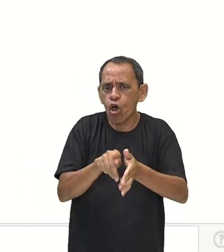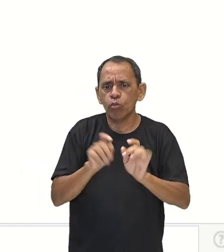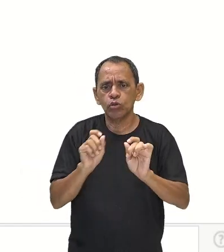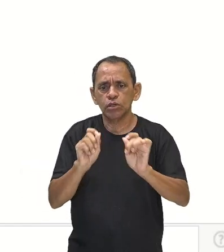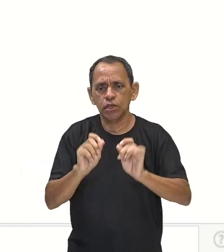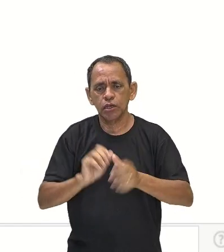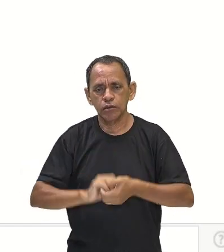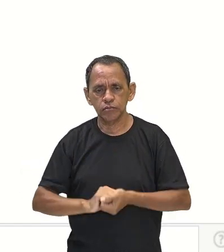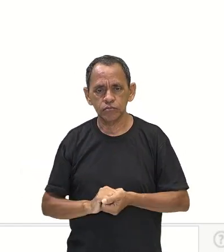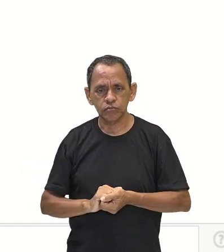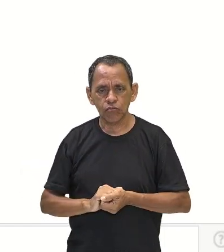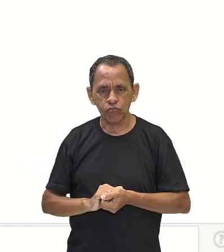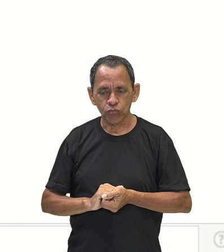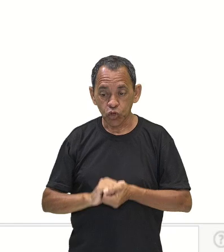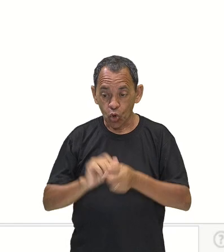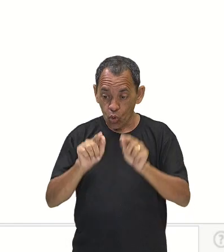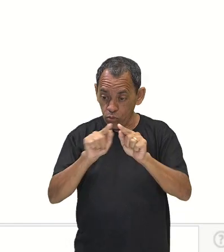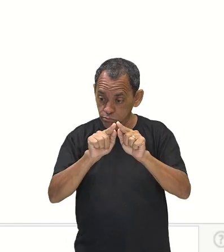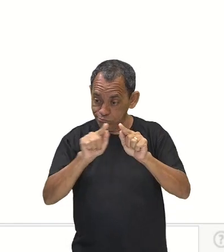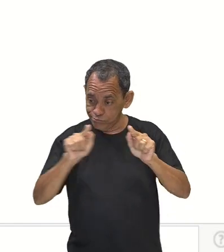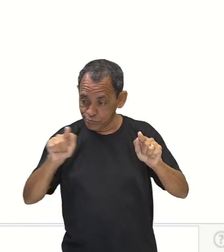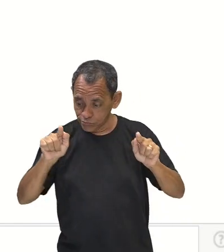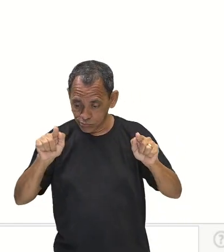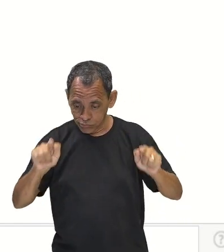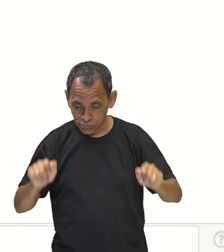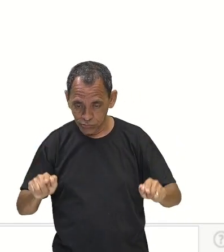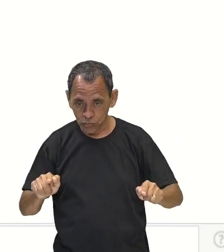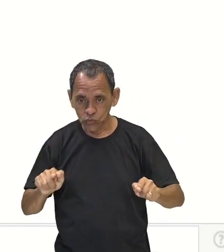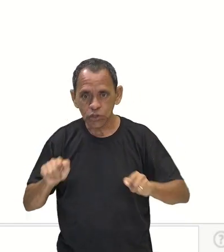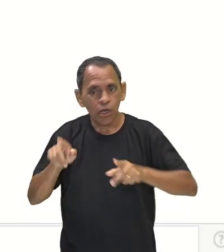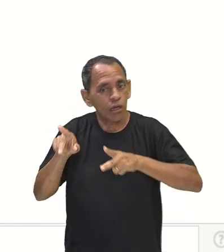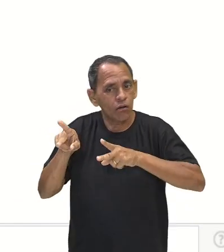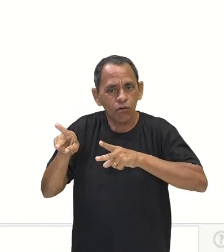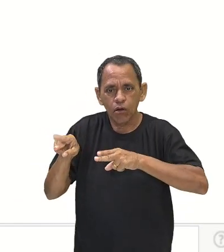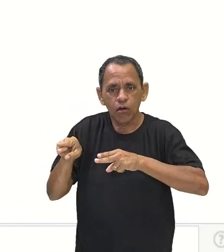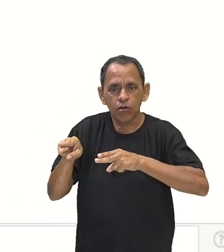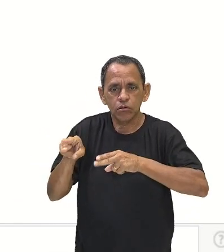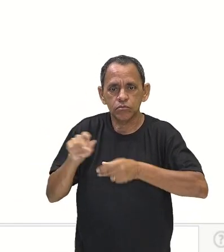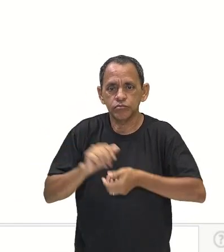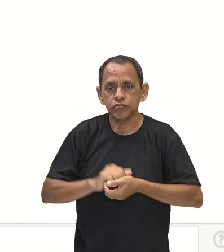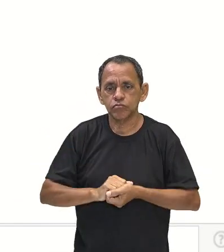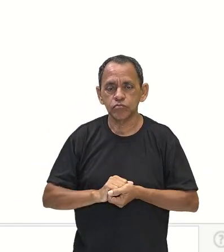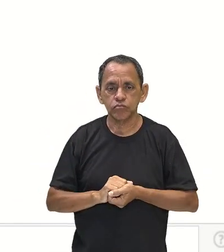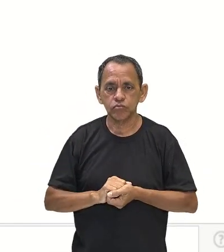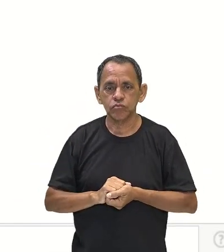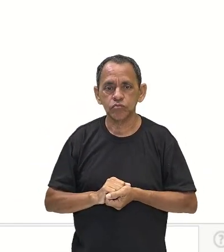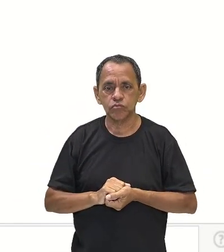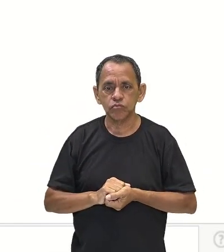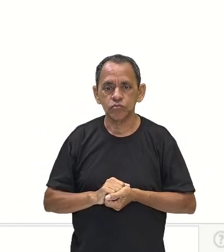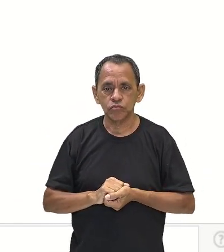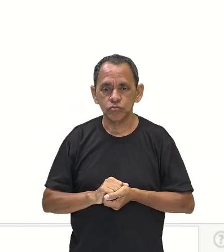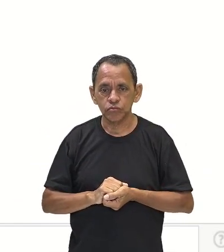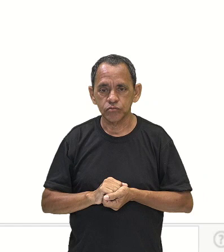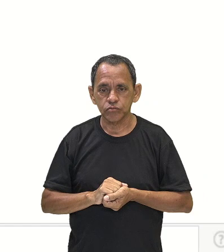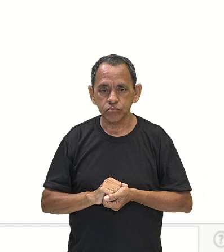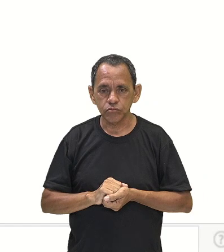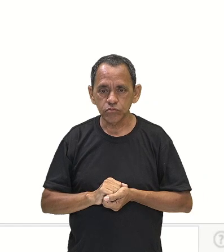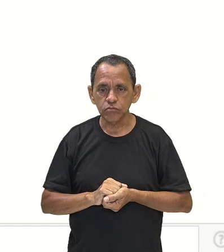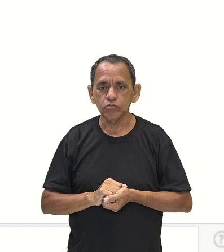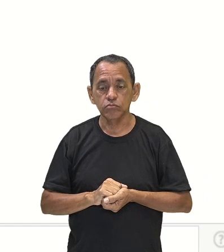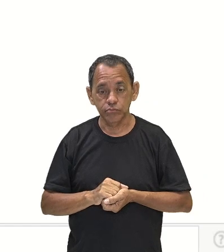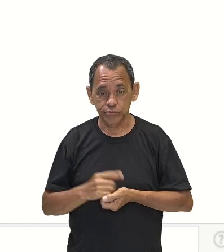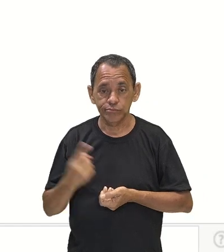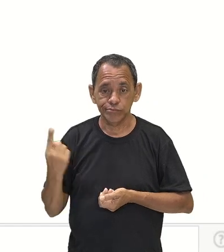a distância, os lados, com a mesma medida. Então, ó, o segmento BA igual a 5, segmento GB igual a 5, um AG então a